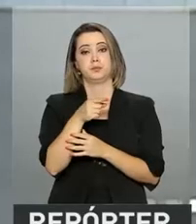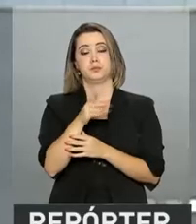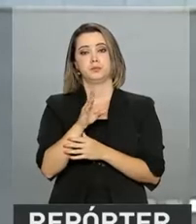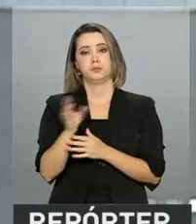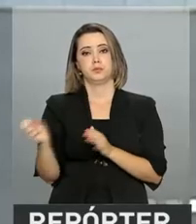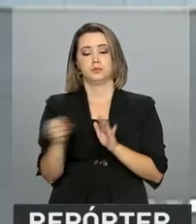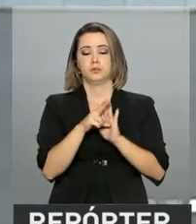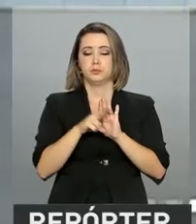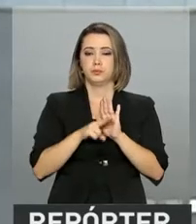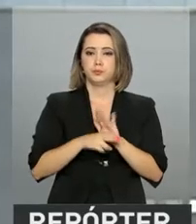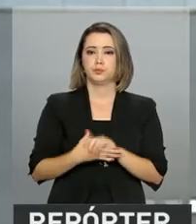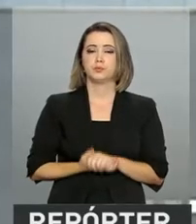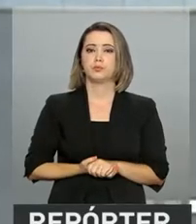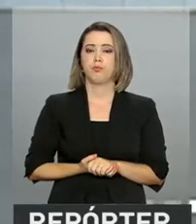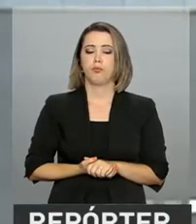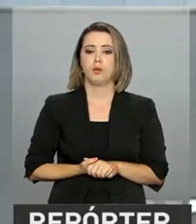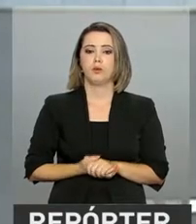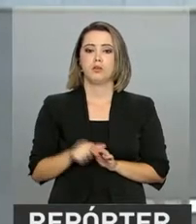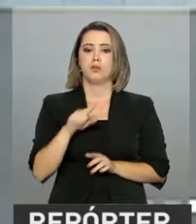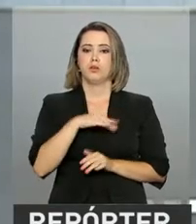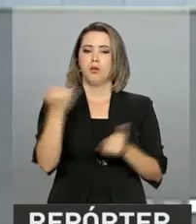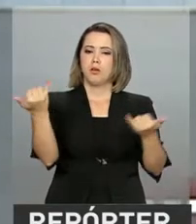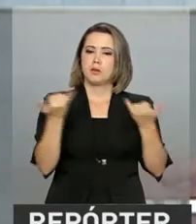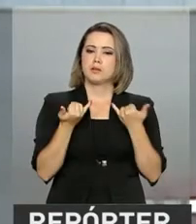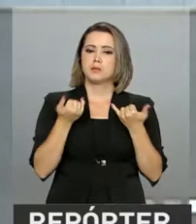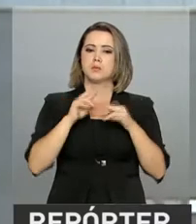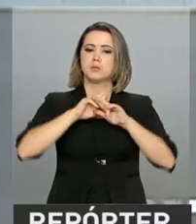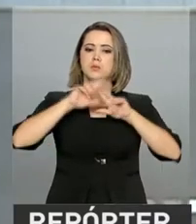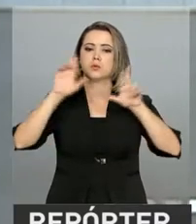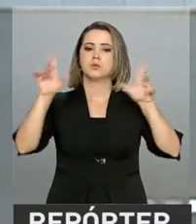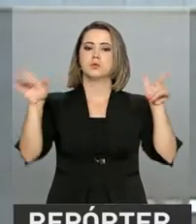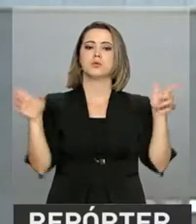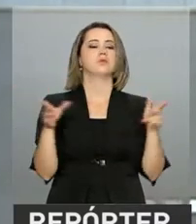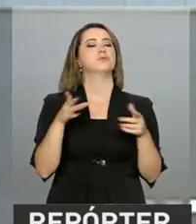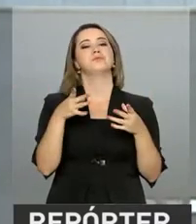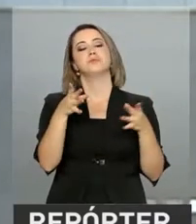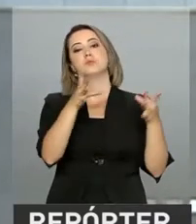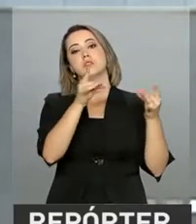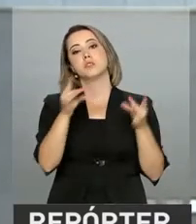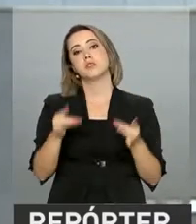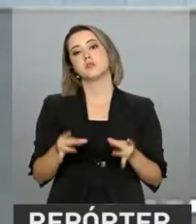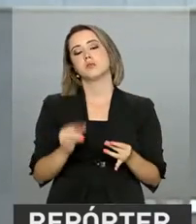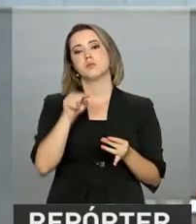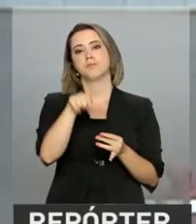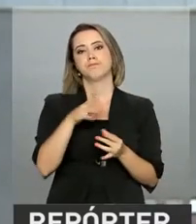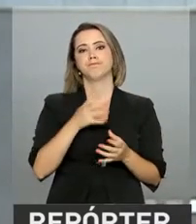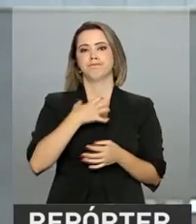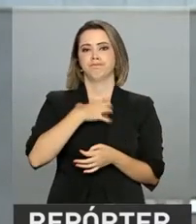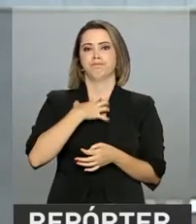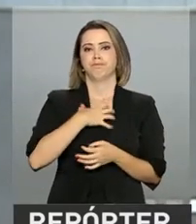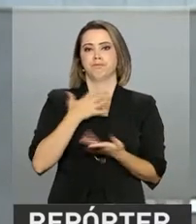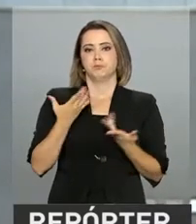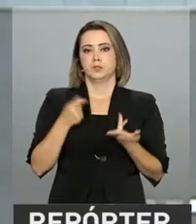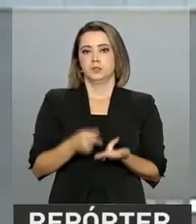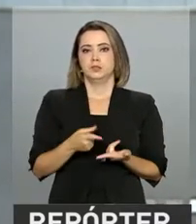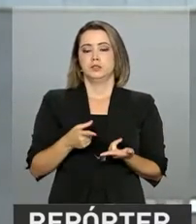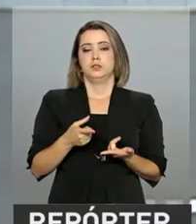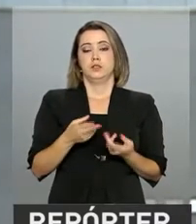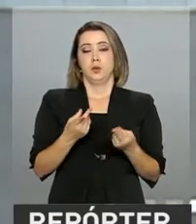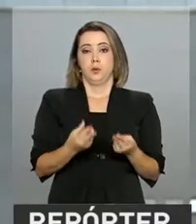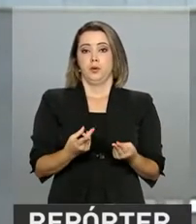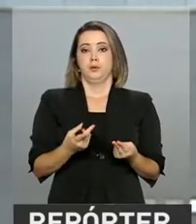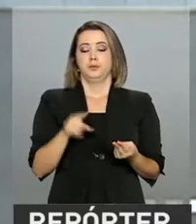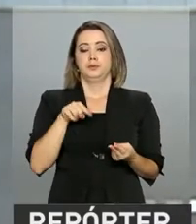recebi muitas observações ao longo do tempo por isso a maneira